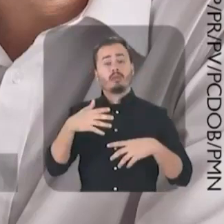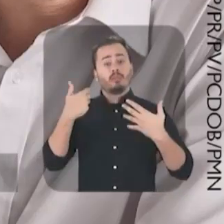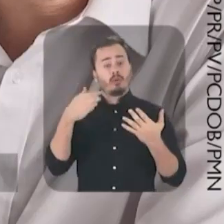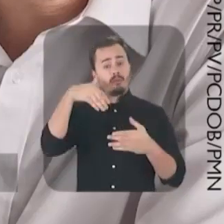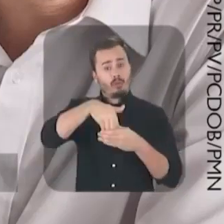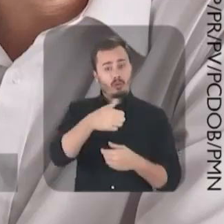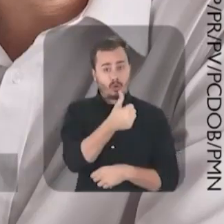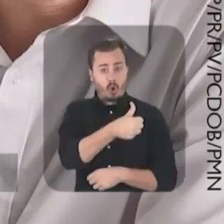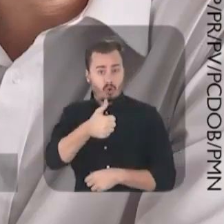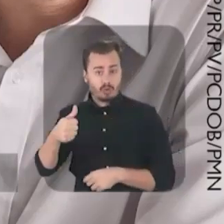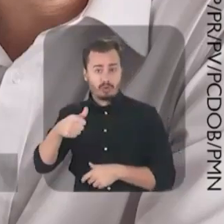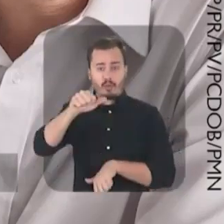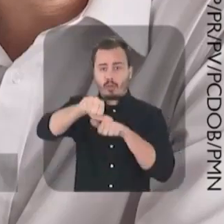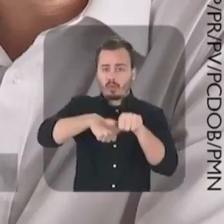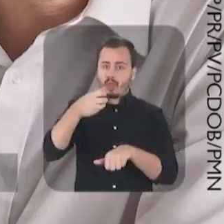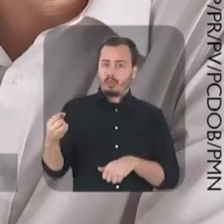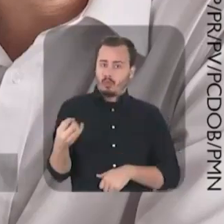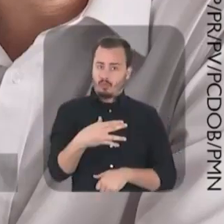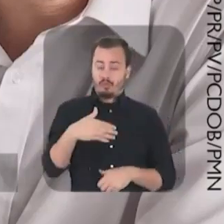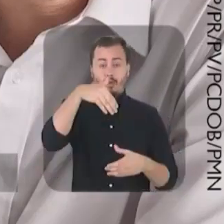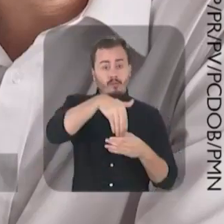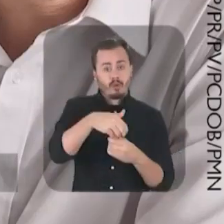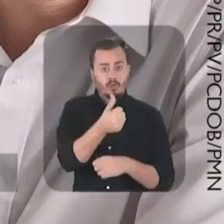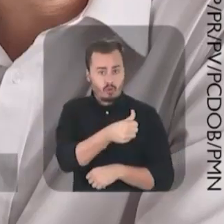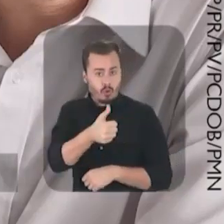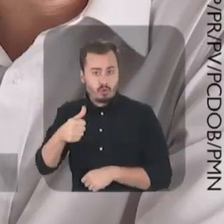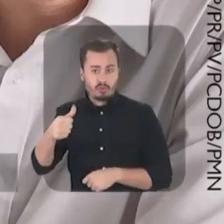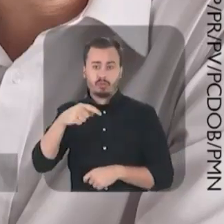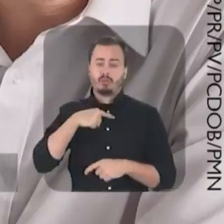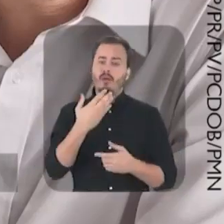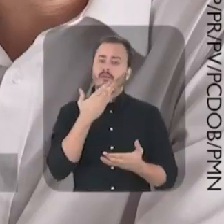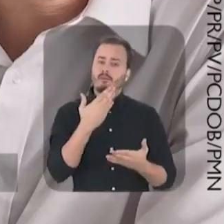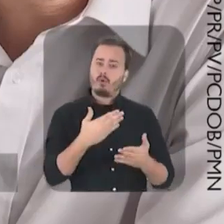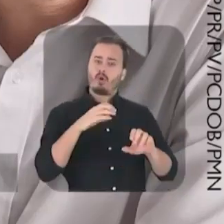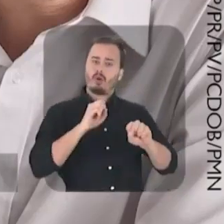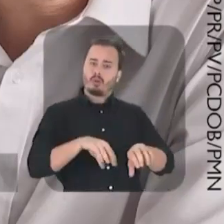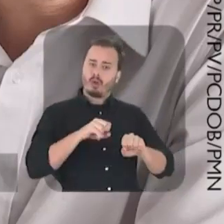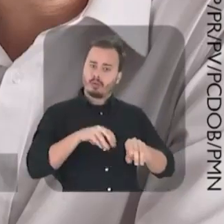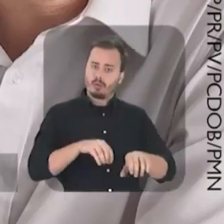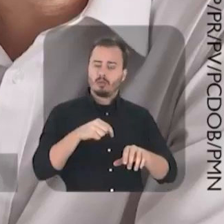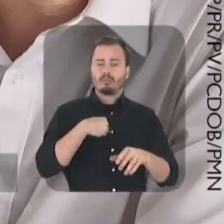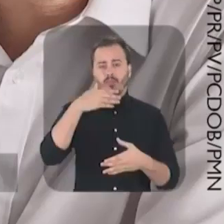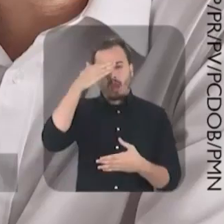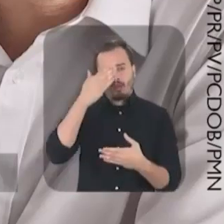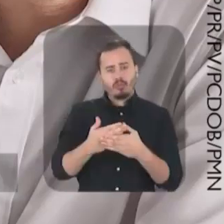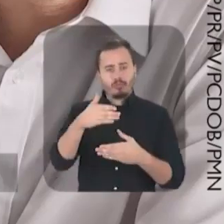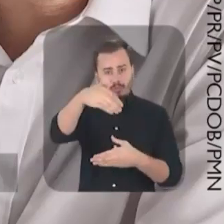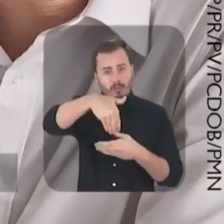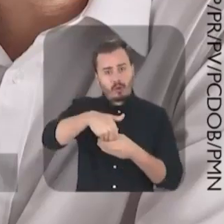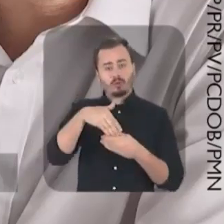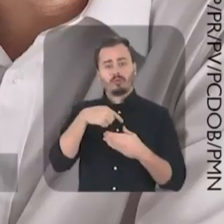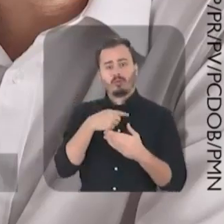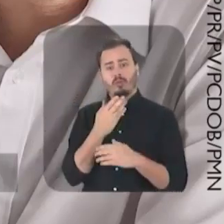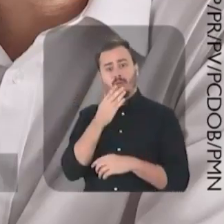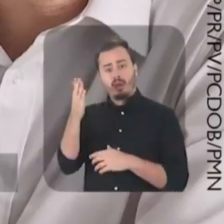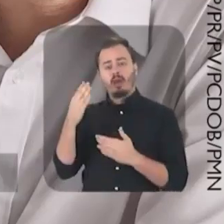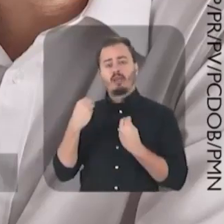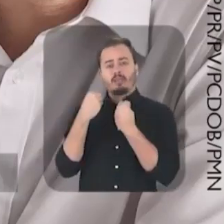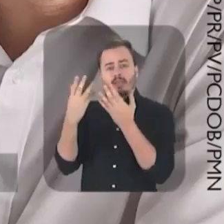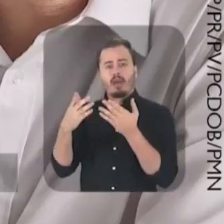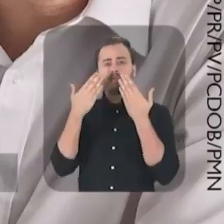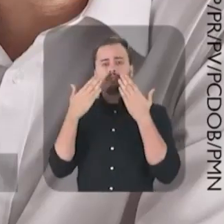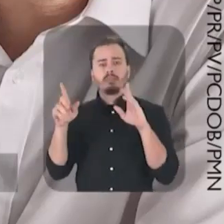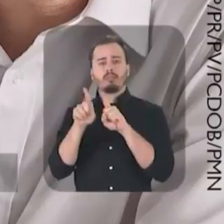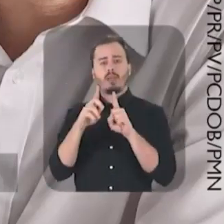1111 pela educação. Conto com seu voto para levar transparência e ética à Câmara dos Deputados. Vamos